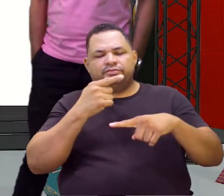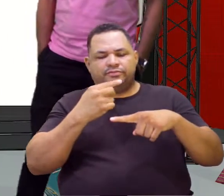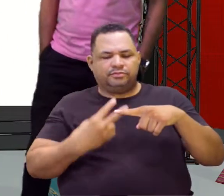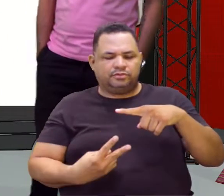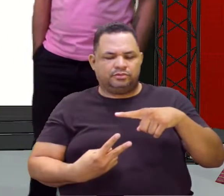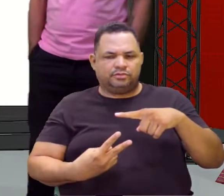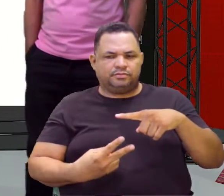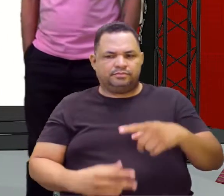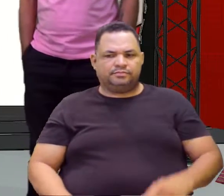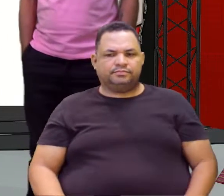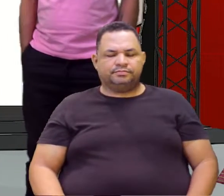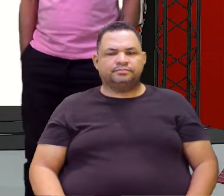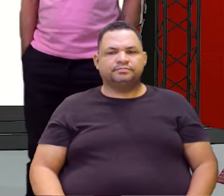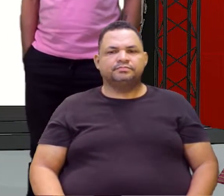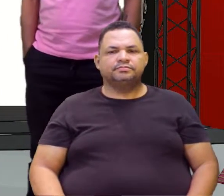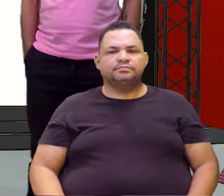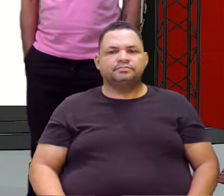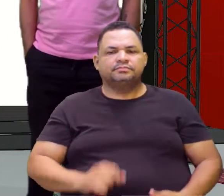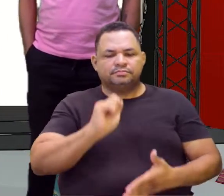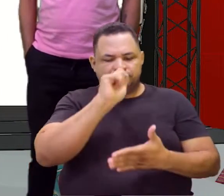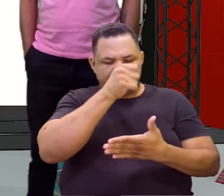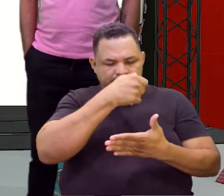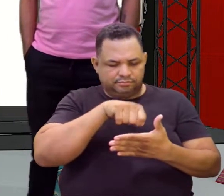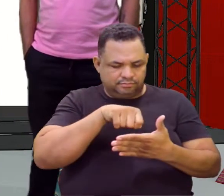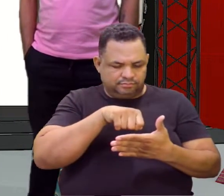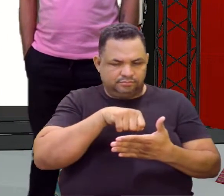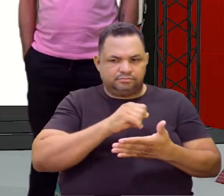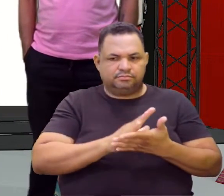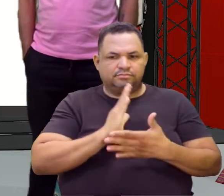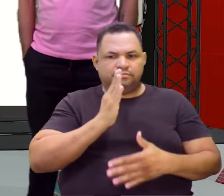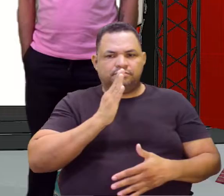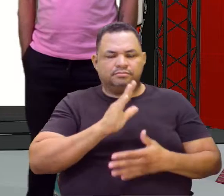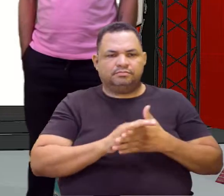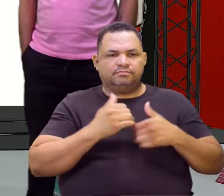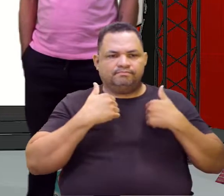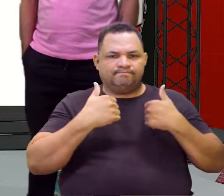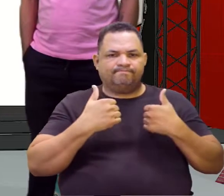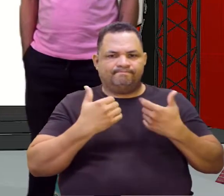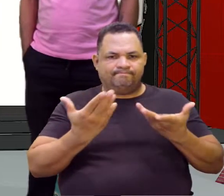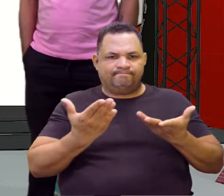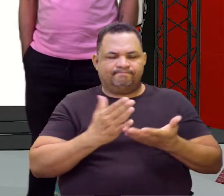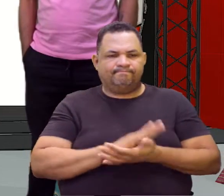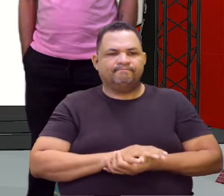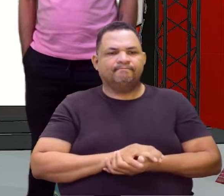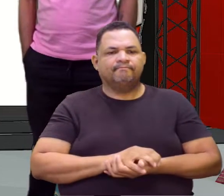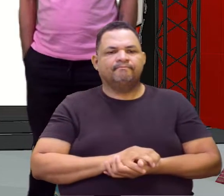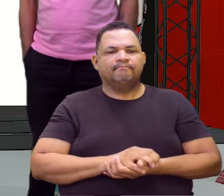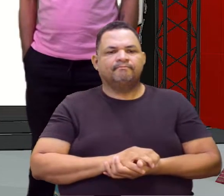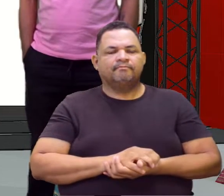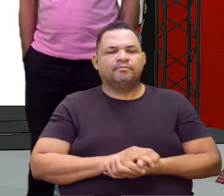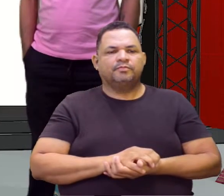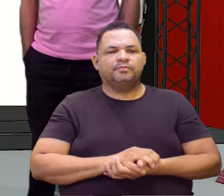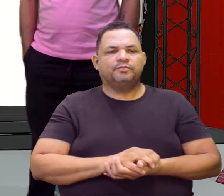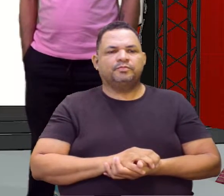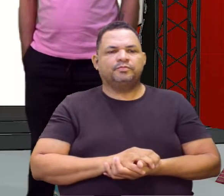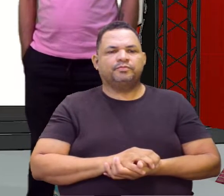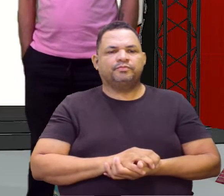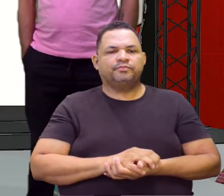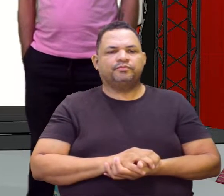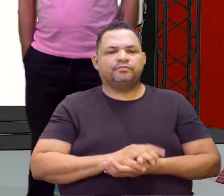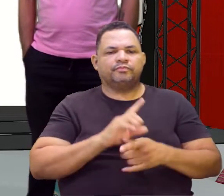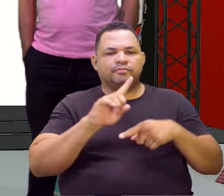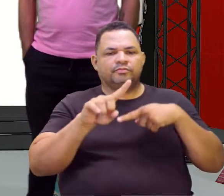2. Certinho? Certo. Anotado? Já? Então, beleza. Então, é isso que a gente está querendo aí, não ficar dúvidas,